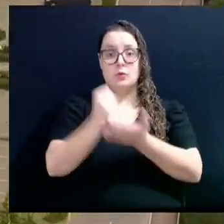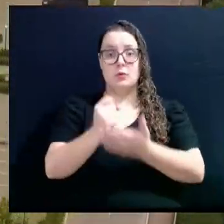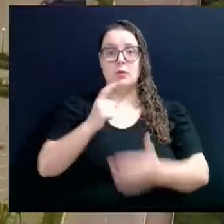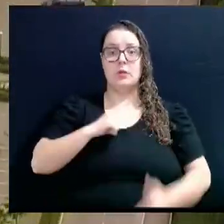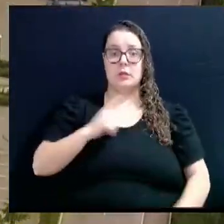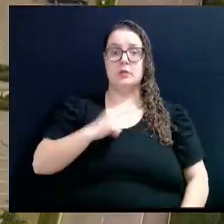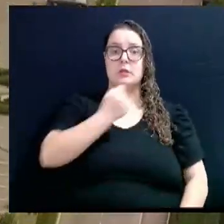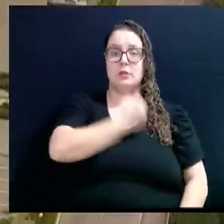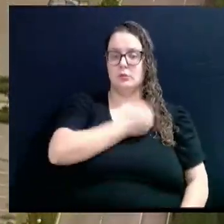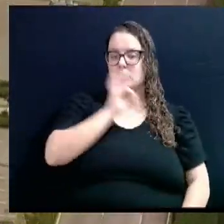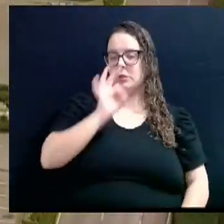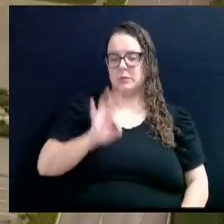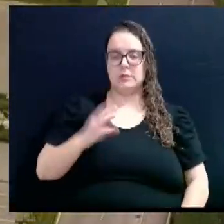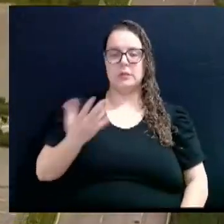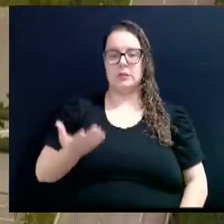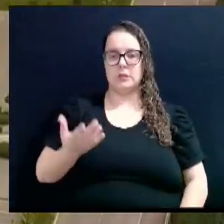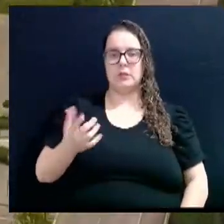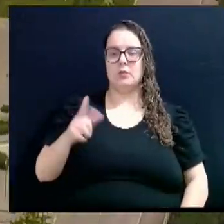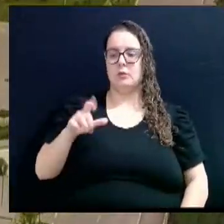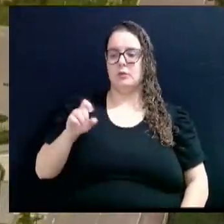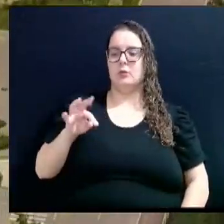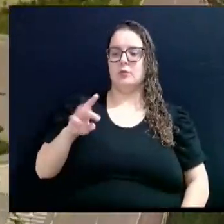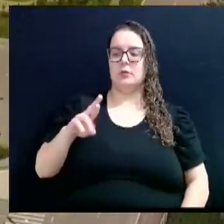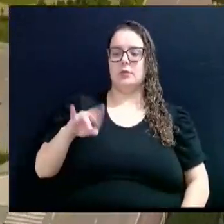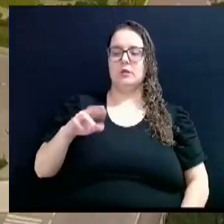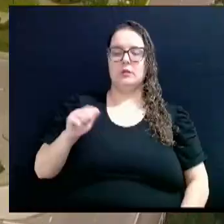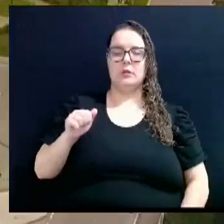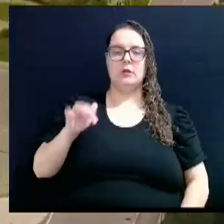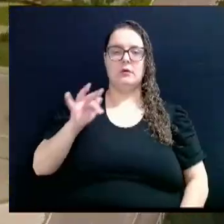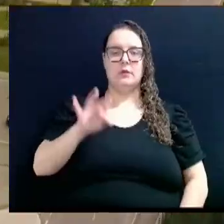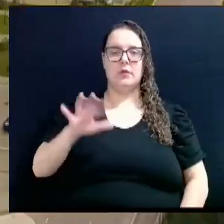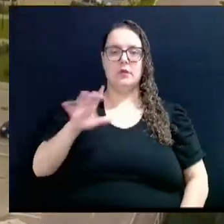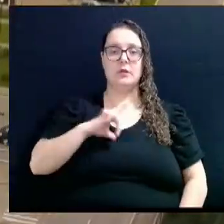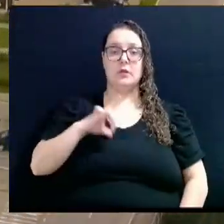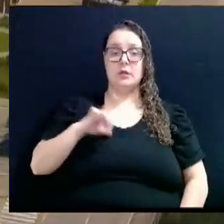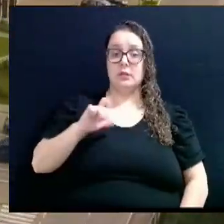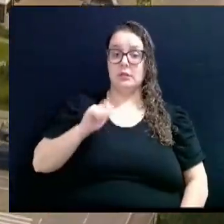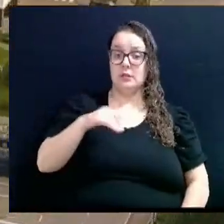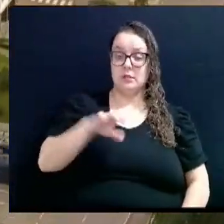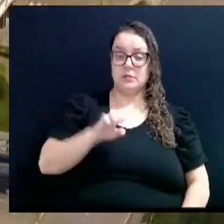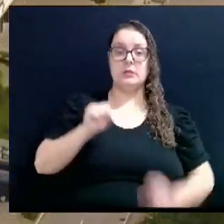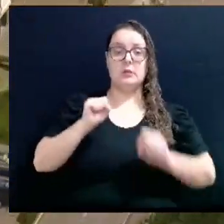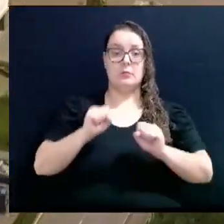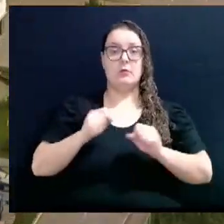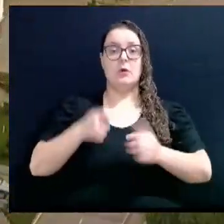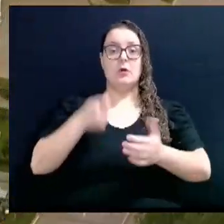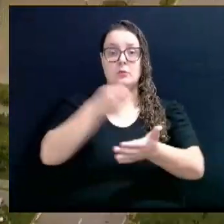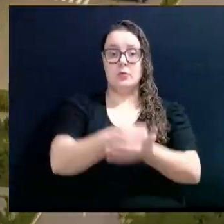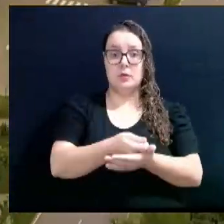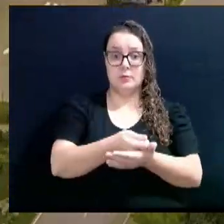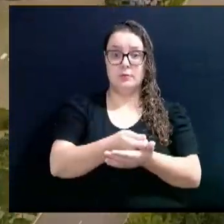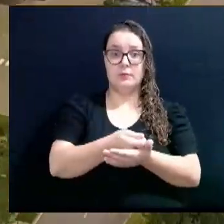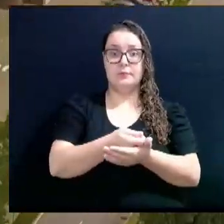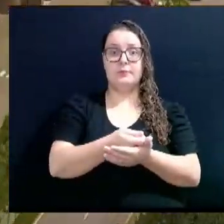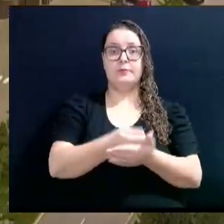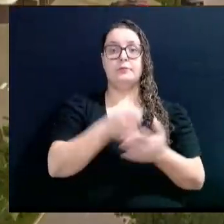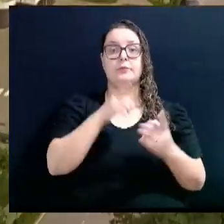pela Loteria Federal. Você tem lances que você pode dar para que você contemple essa